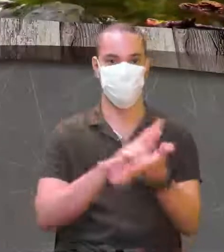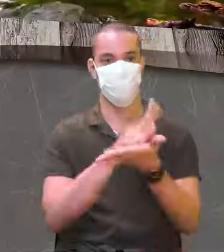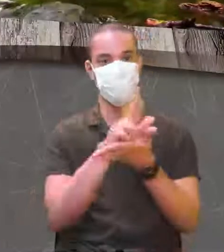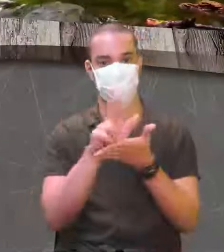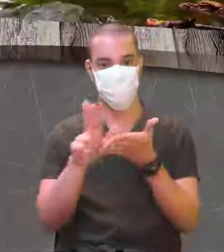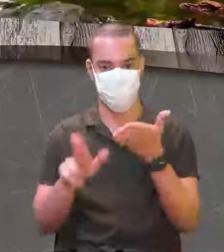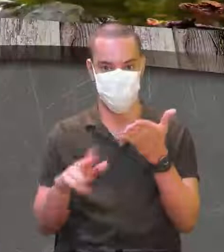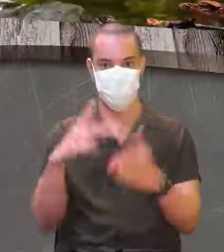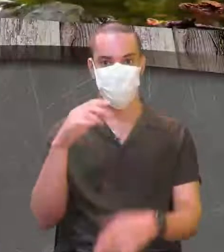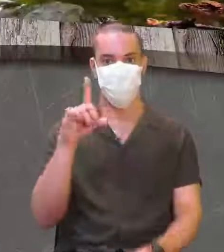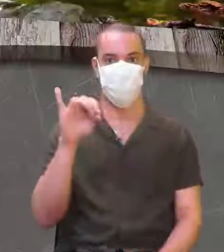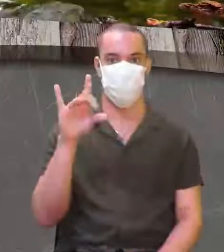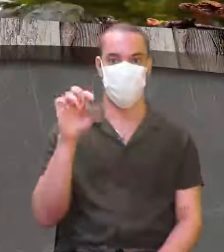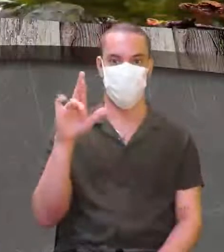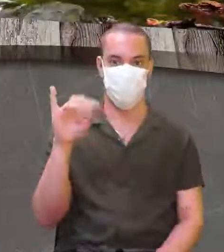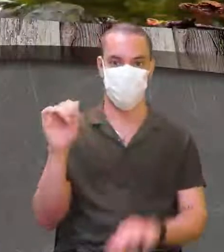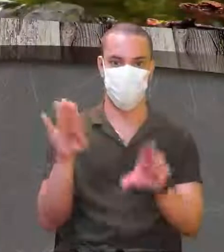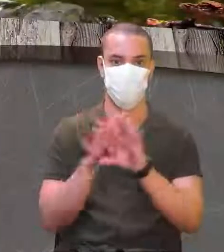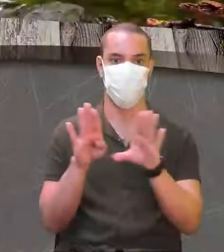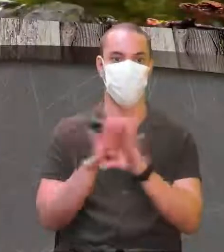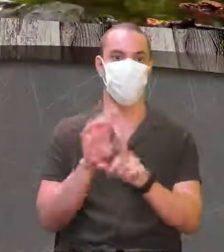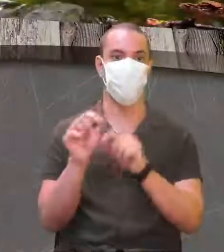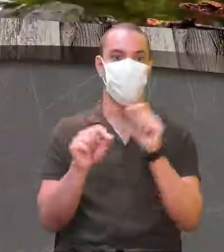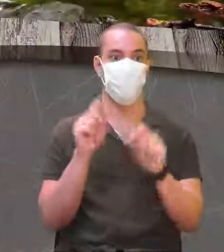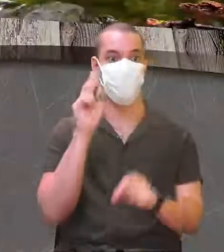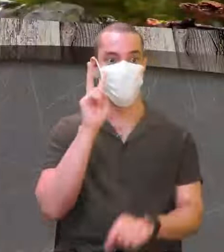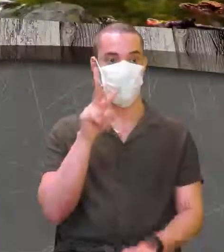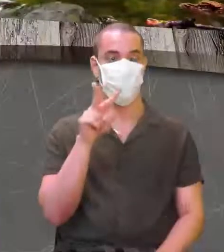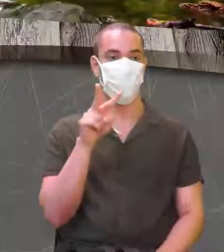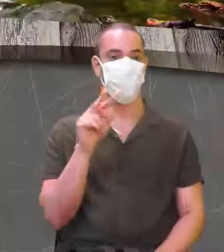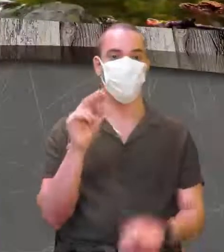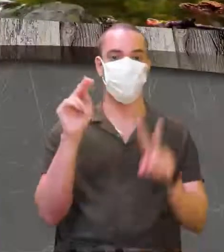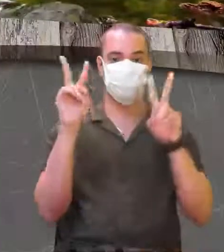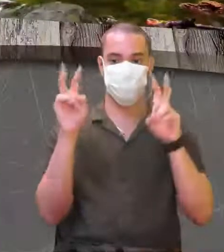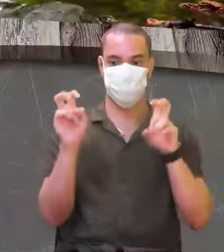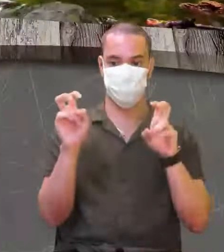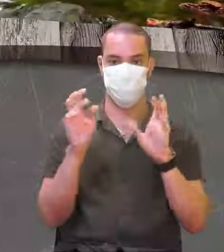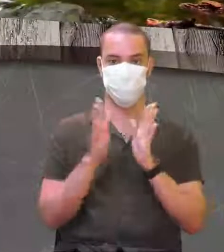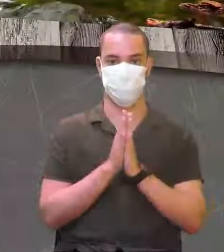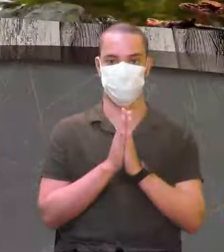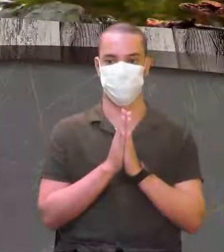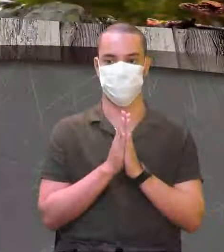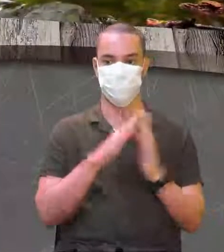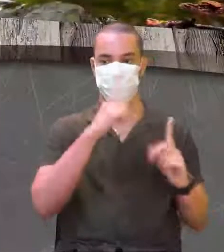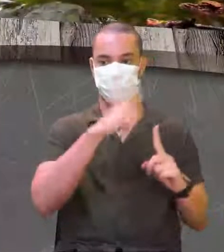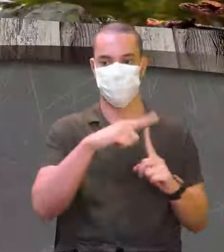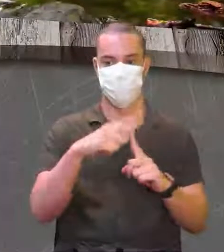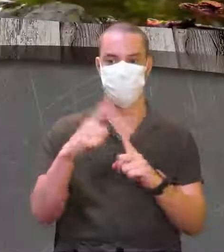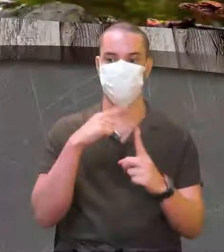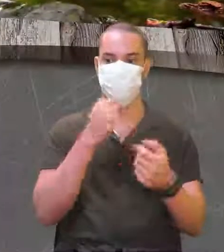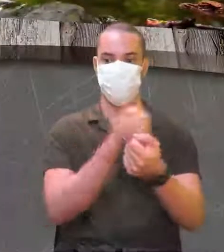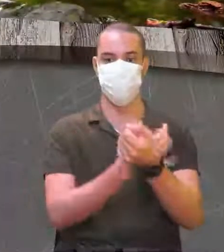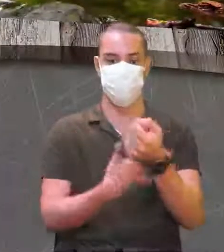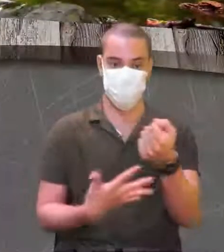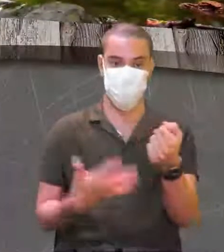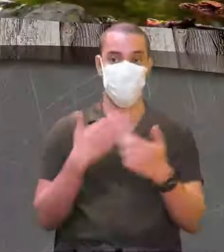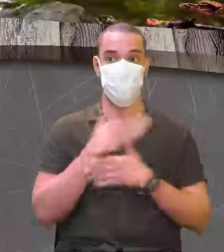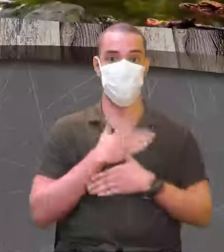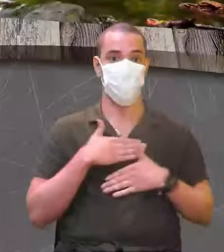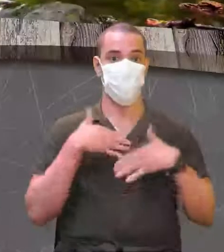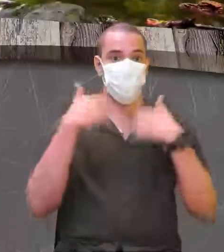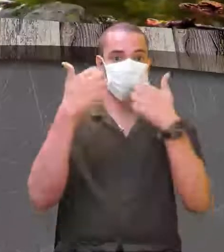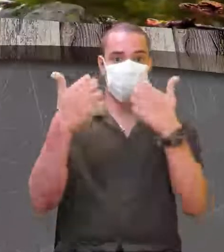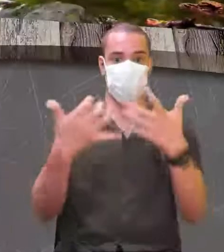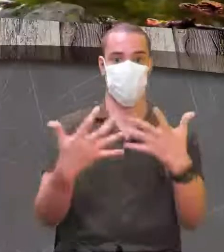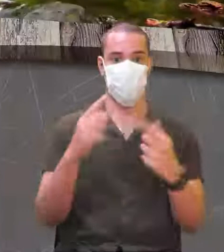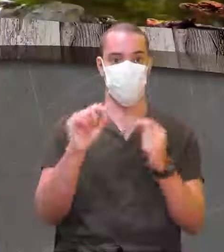Polialelia, né? Vimos ali a questão da tipagem sanguínea. E eu gostaria de falar,